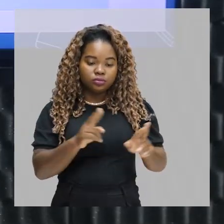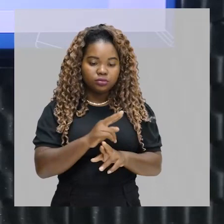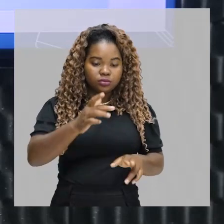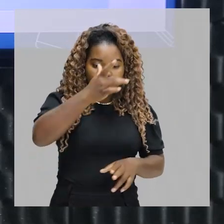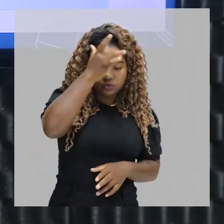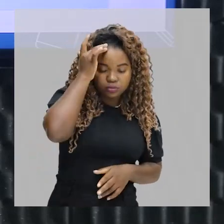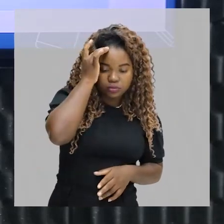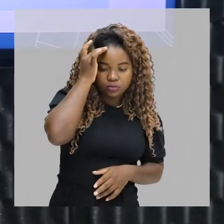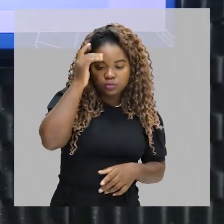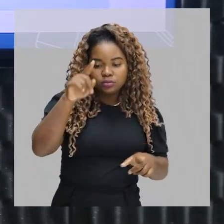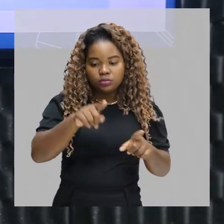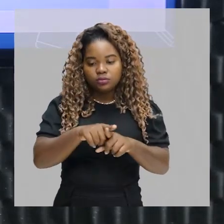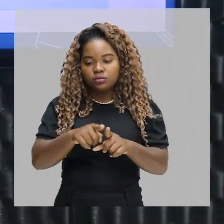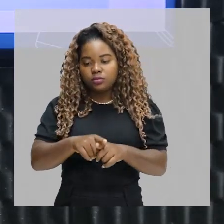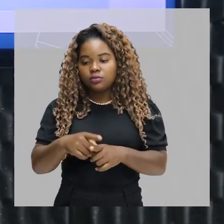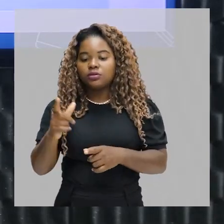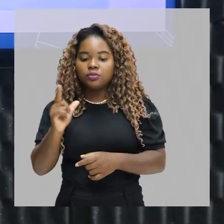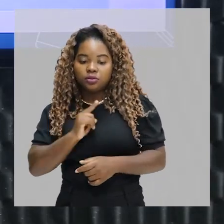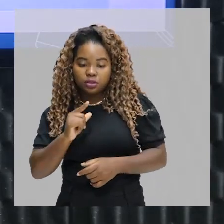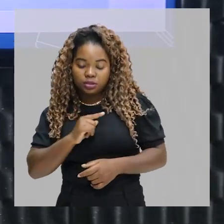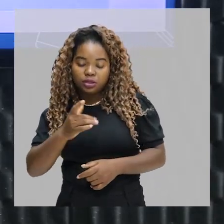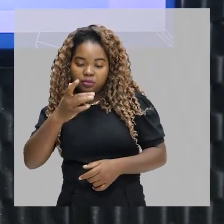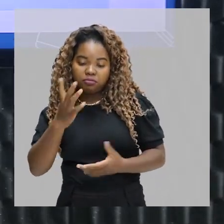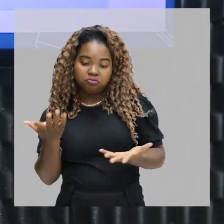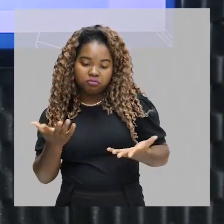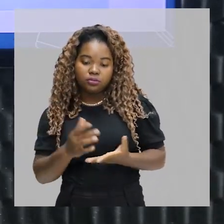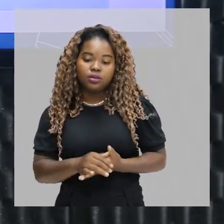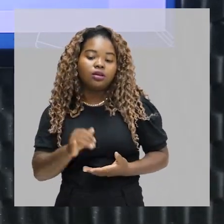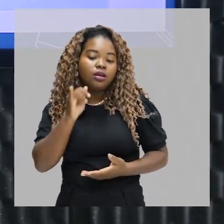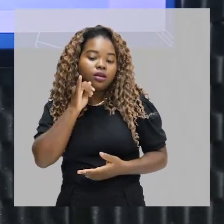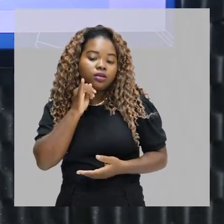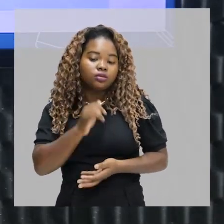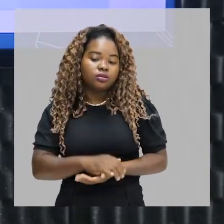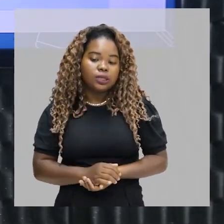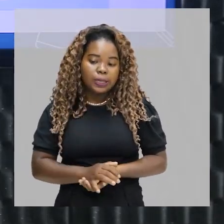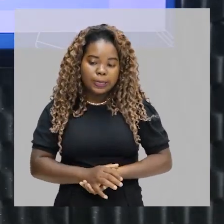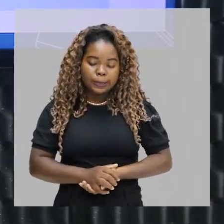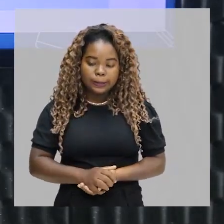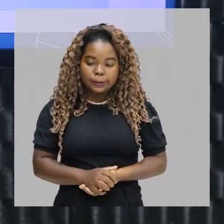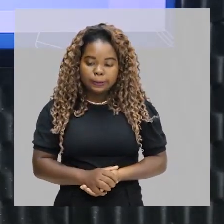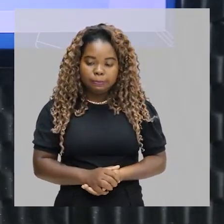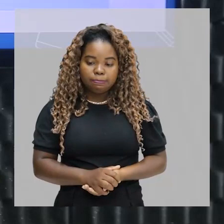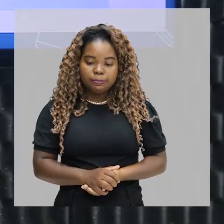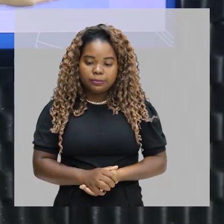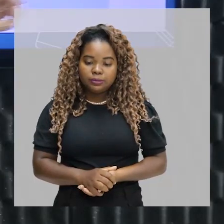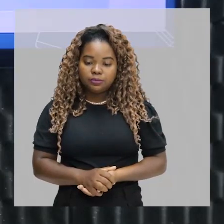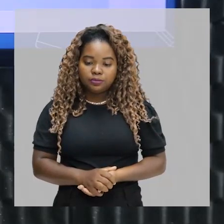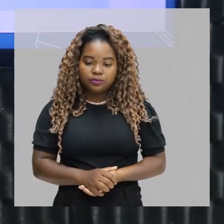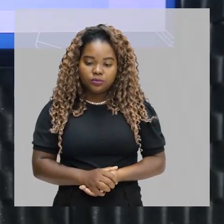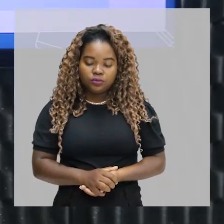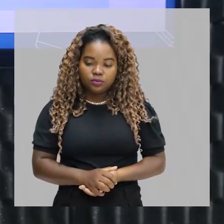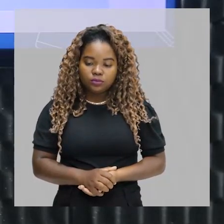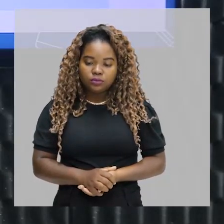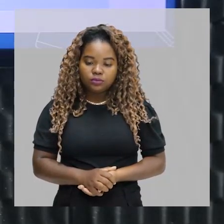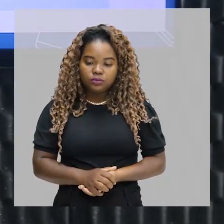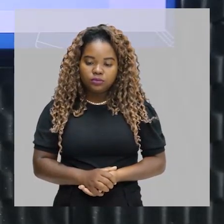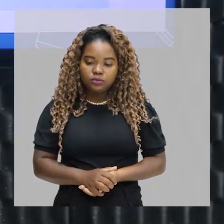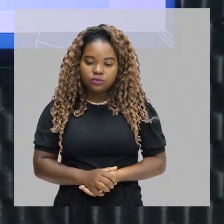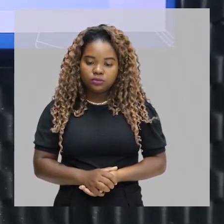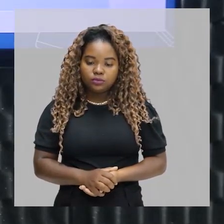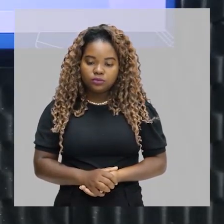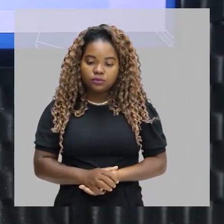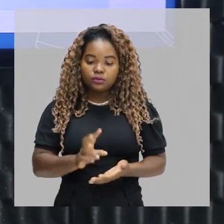possuidor e algo que esse possuidor possui. He is the boy whose dog is lost.